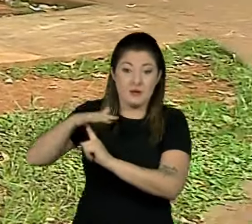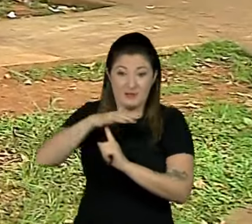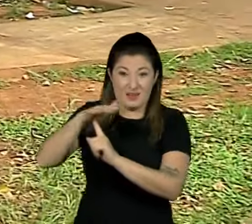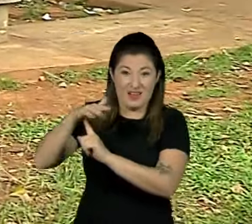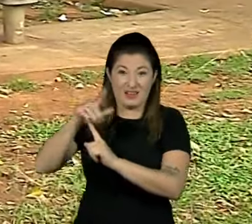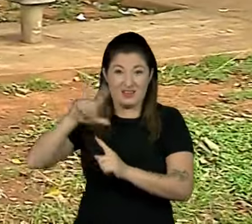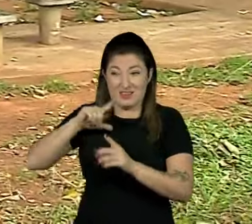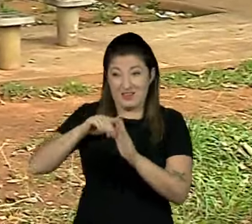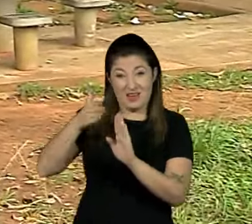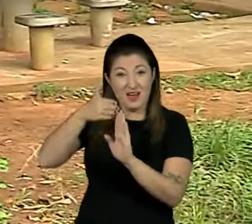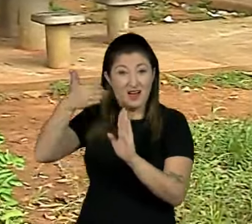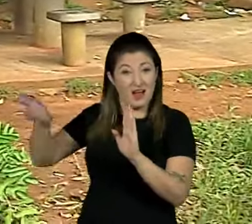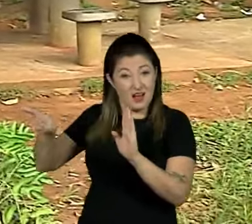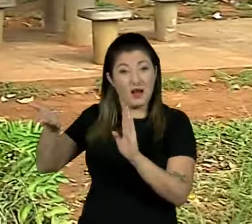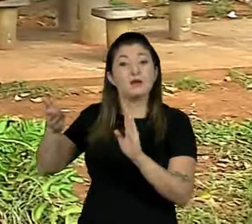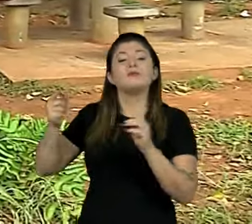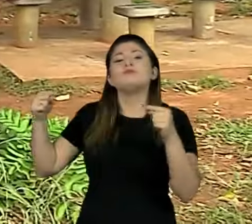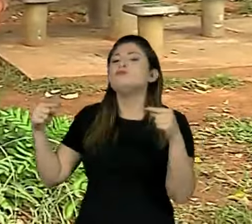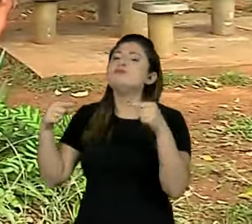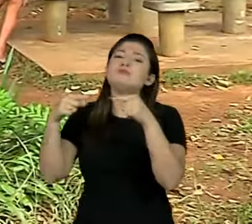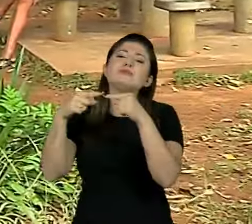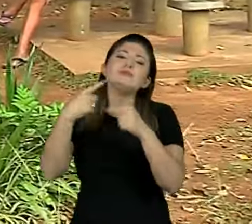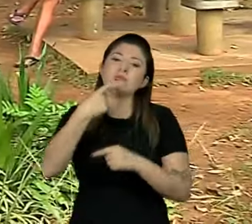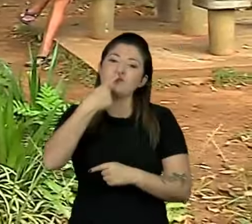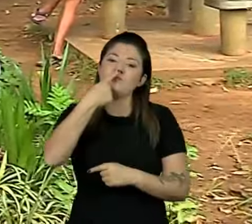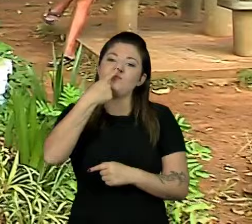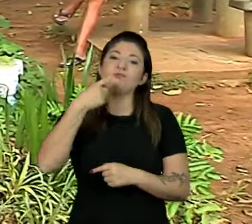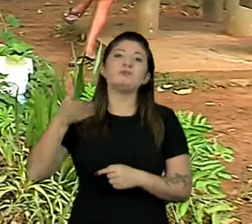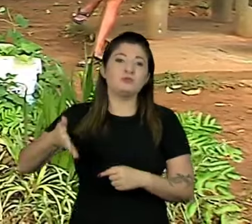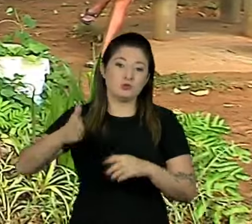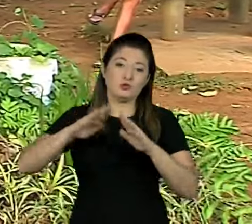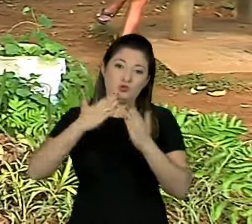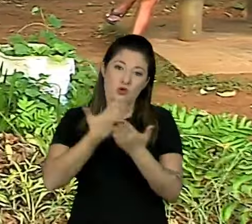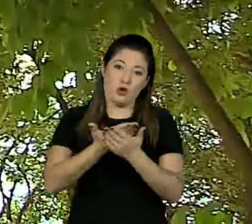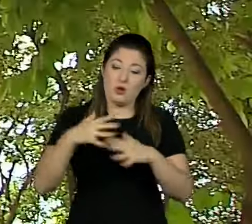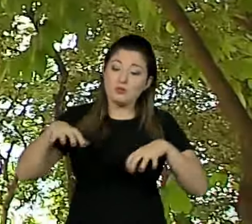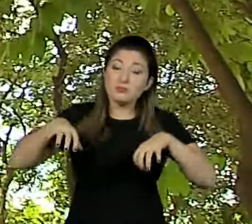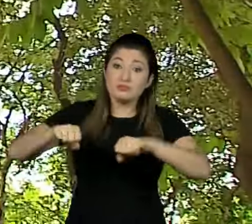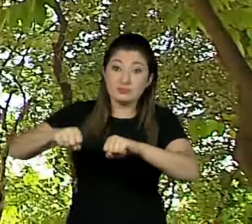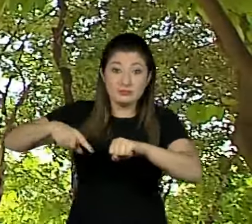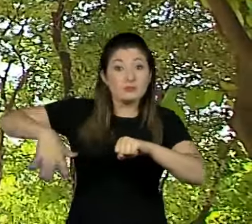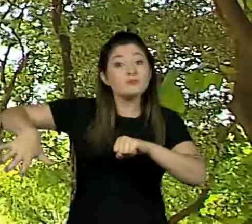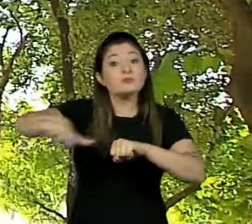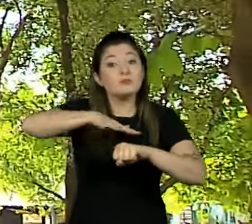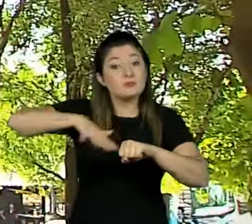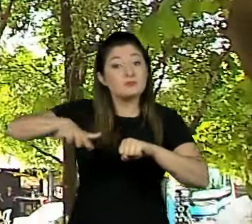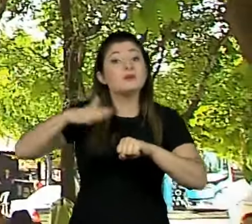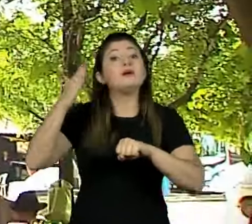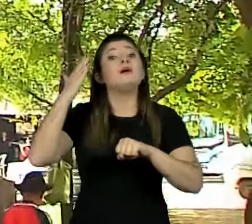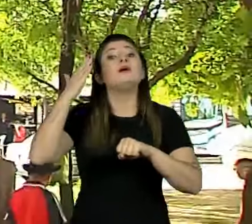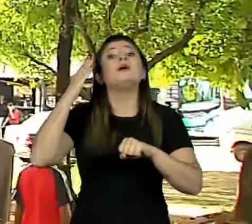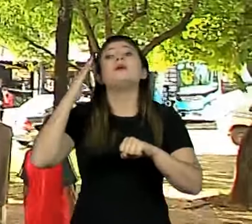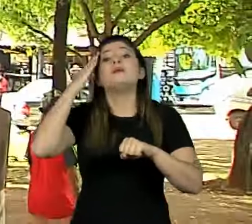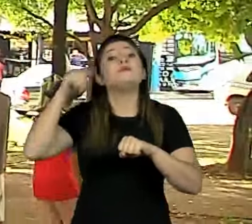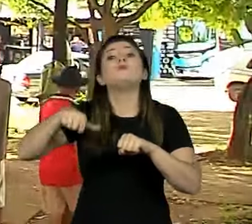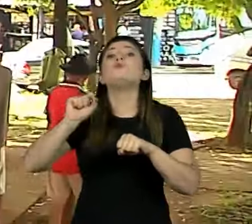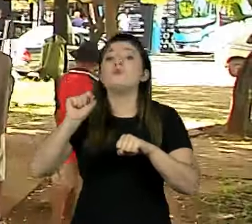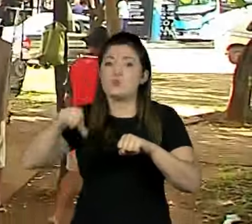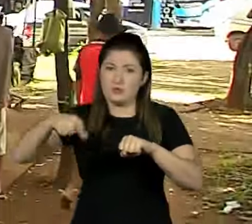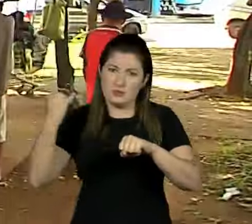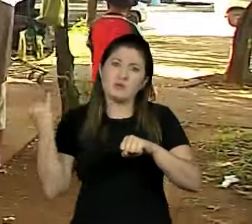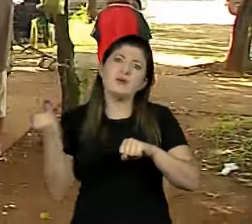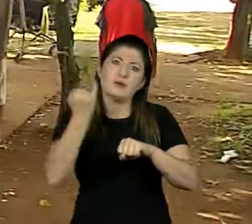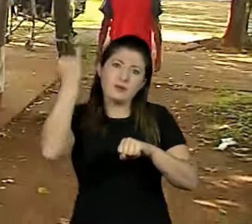bairro, tem muito a ver com pertencimento, né? O pertencimento da nossa comunidade, de entender que esse espaço é importante e que é praticamente um